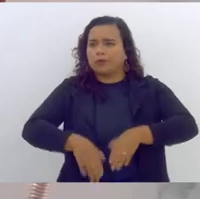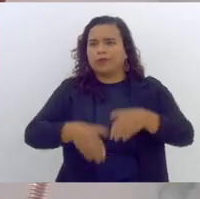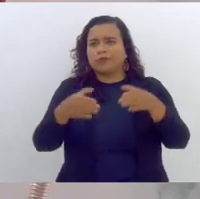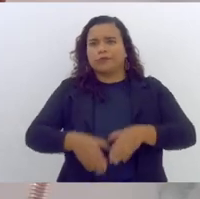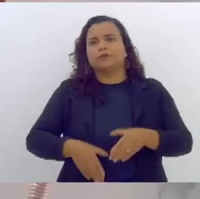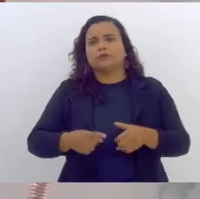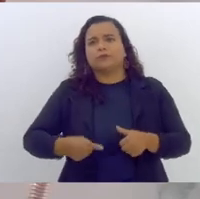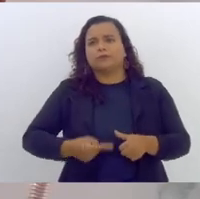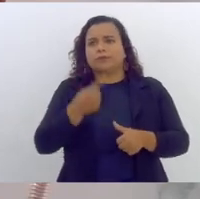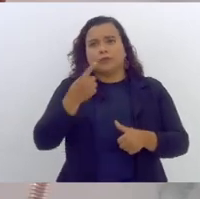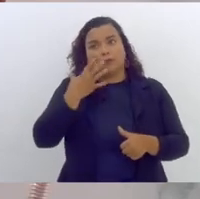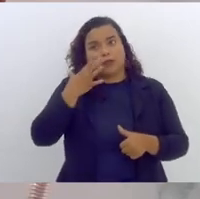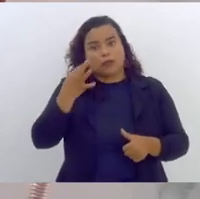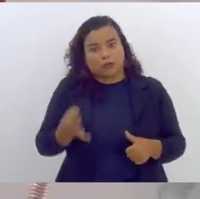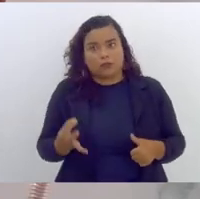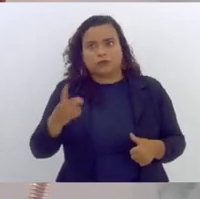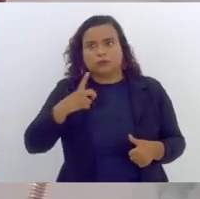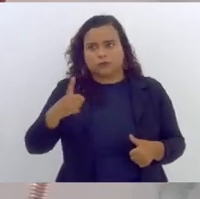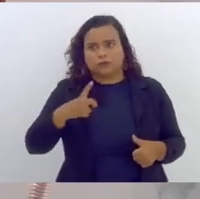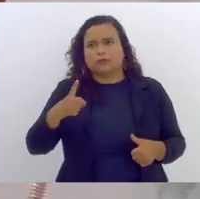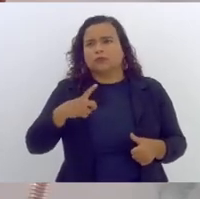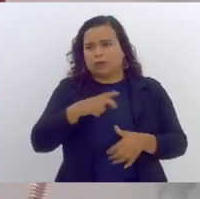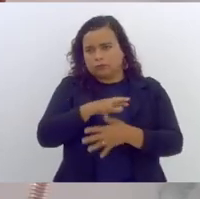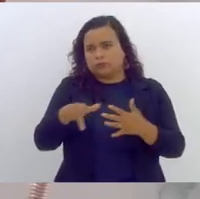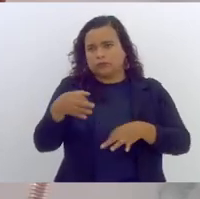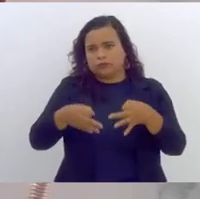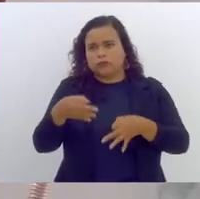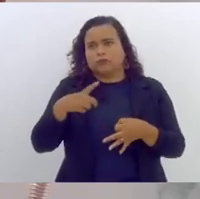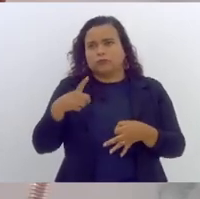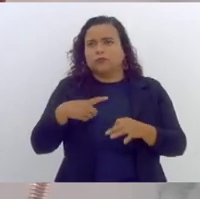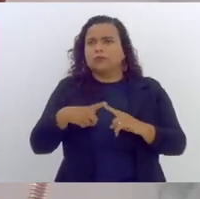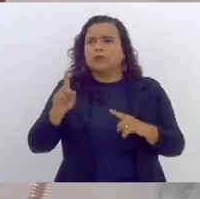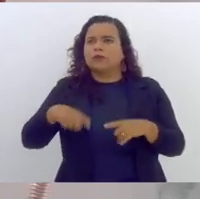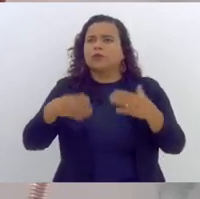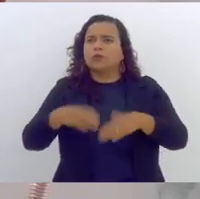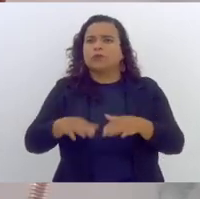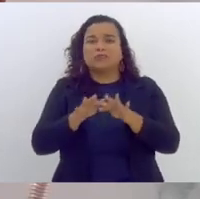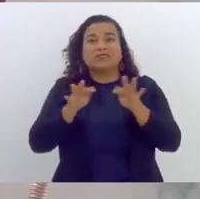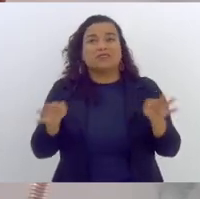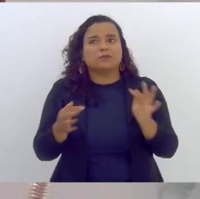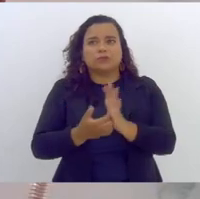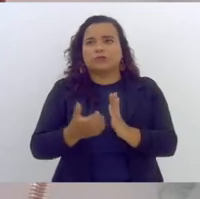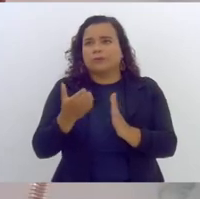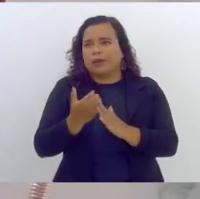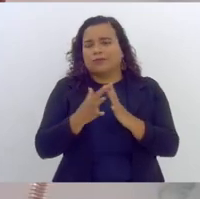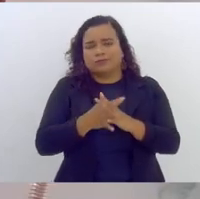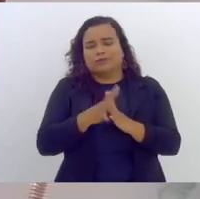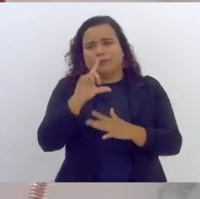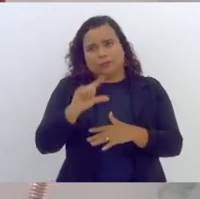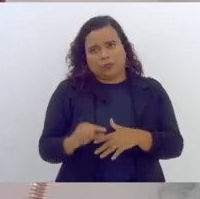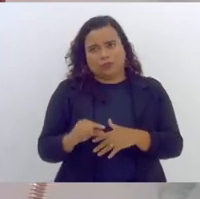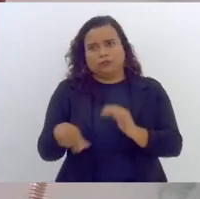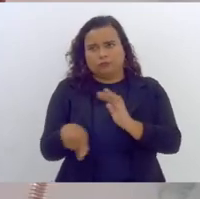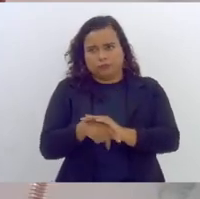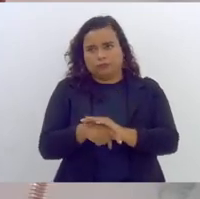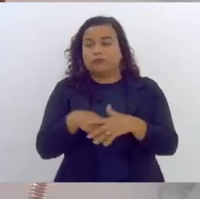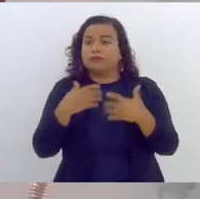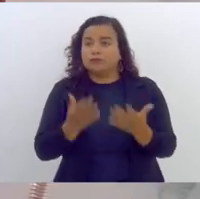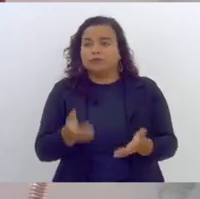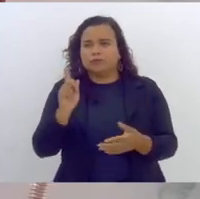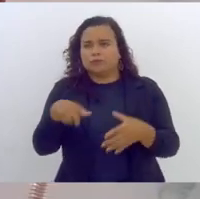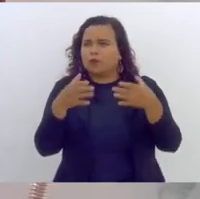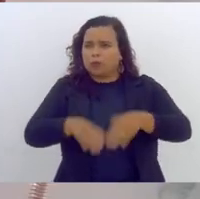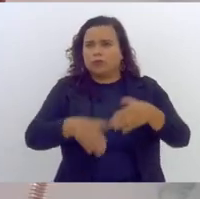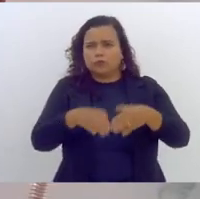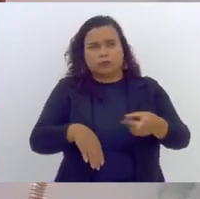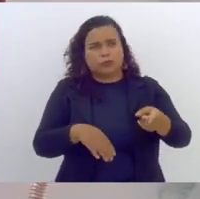numa Primeiro Olhar Embora tenha óbice jurídicos é o mais simples ou menos complexo E aí como é um concurso